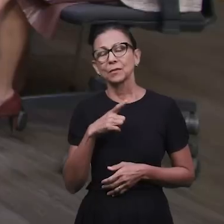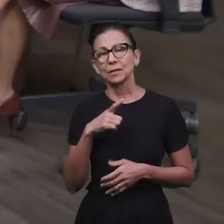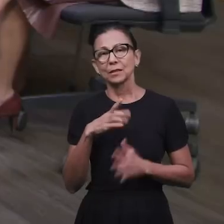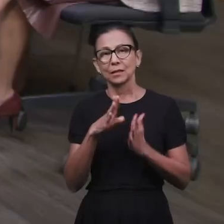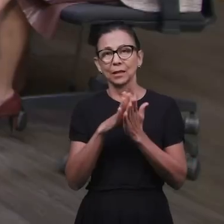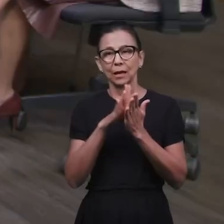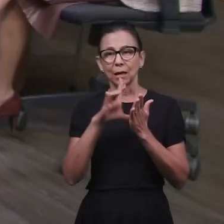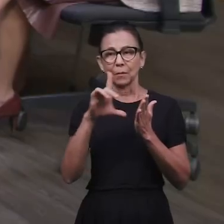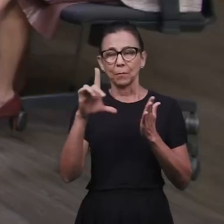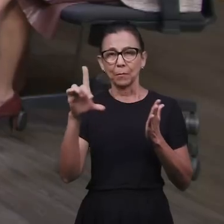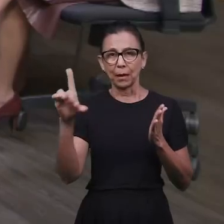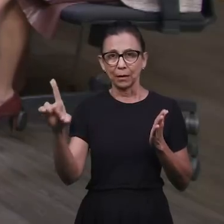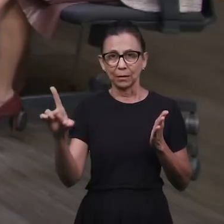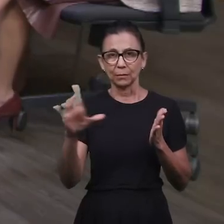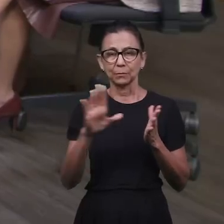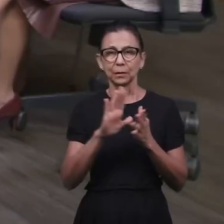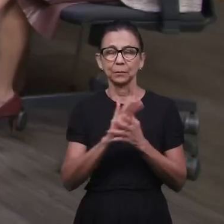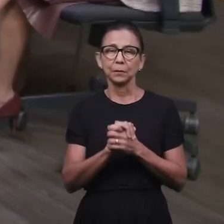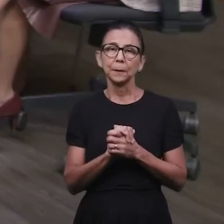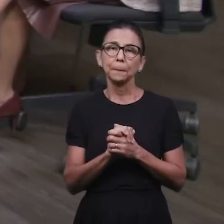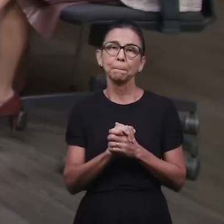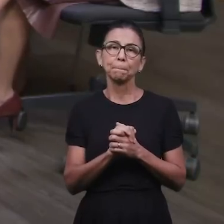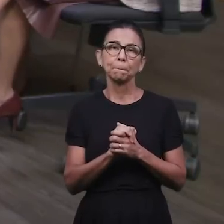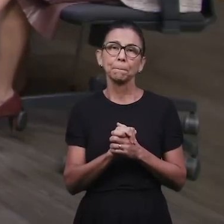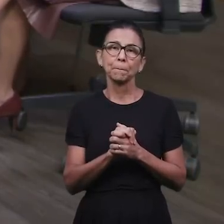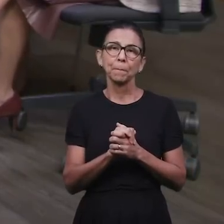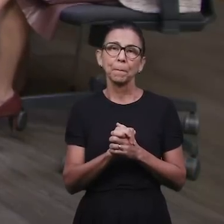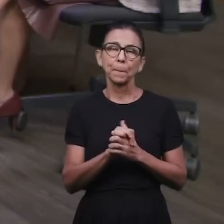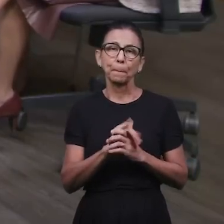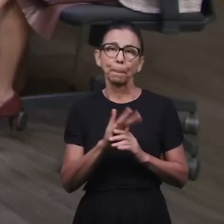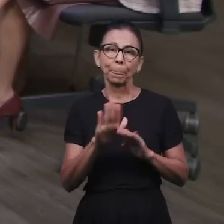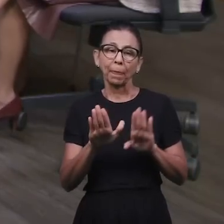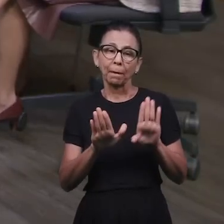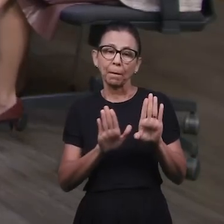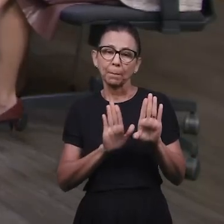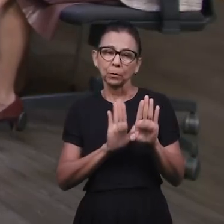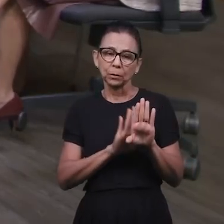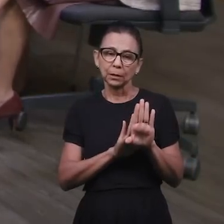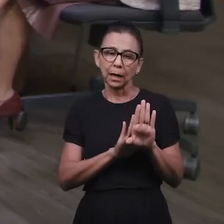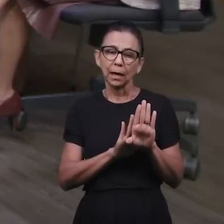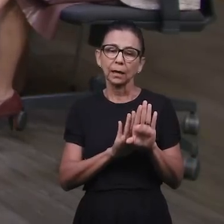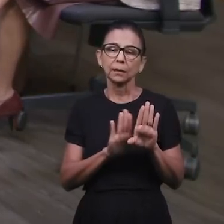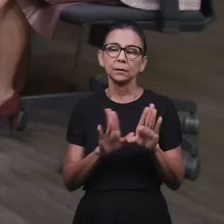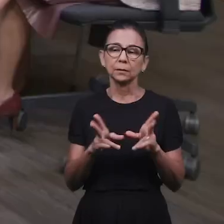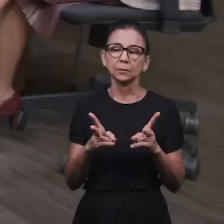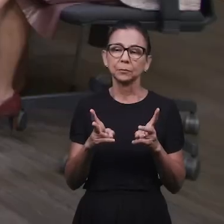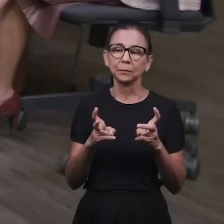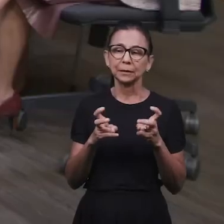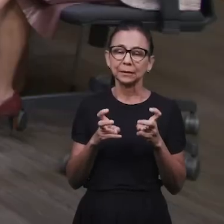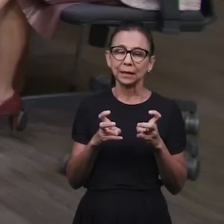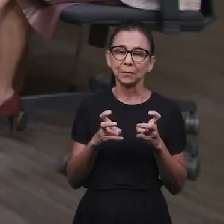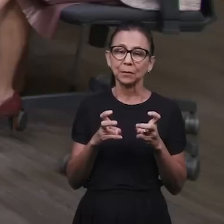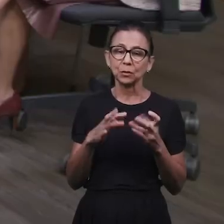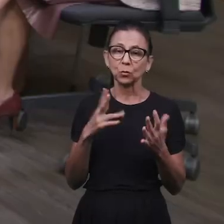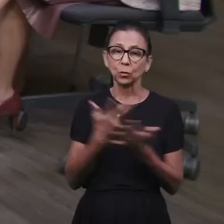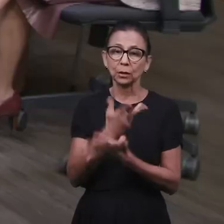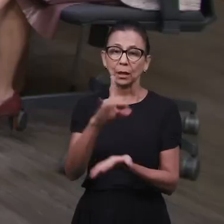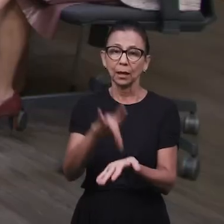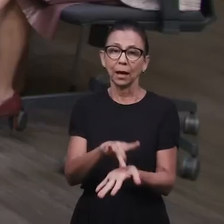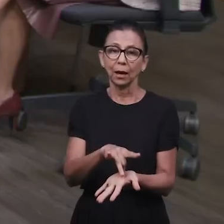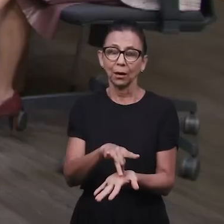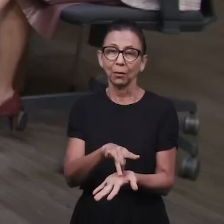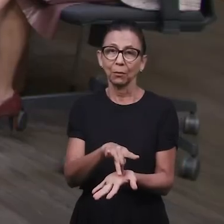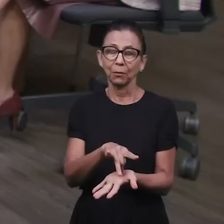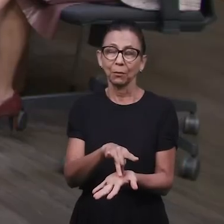né? Estamos quase transformando isso aqui num júri, né? Quando ela vem para o caso concreto, ela se aplica